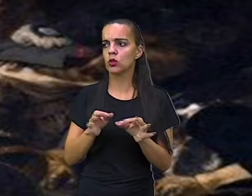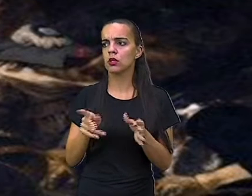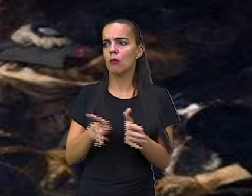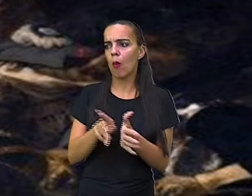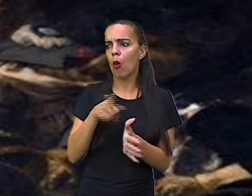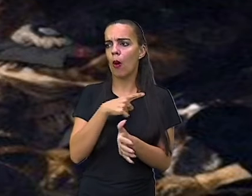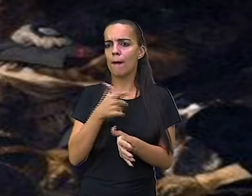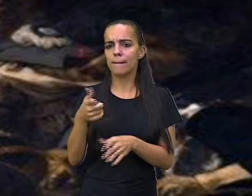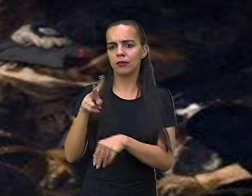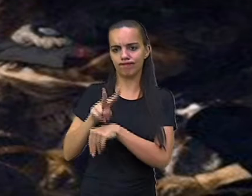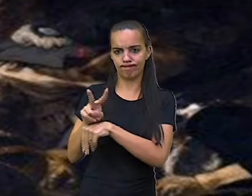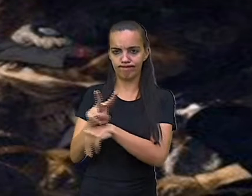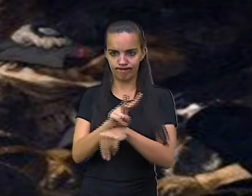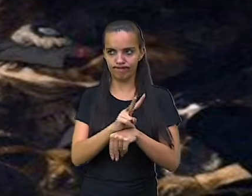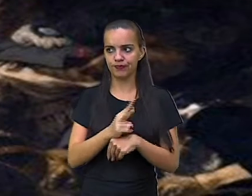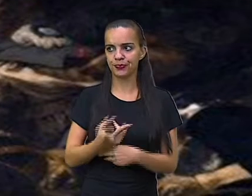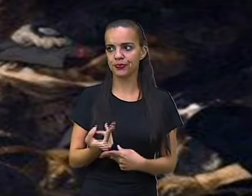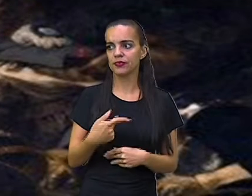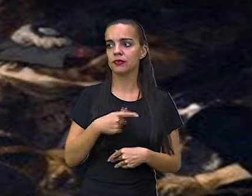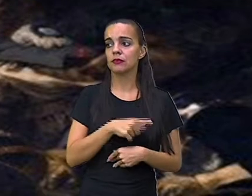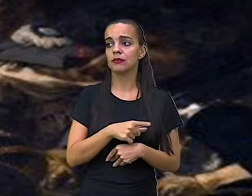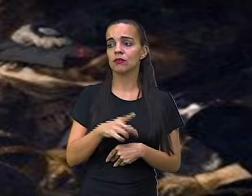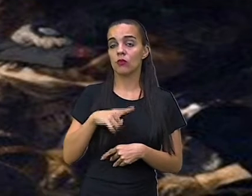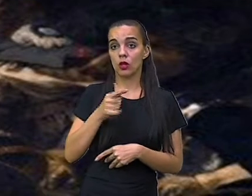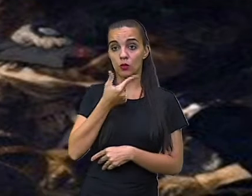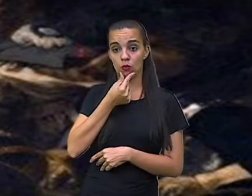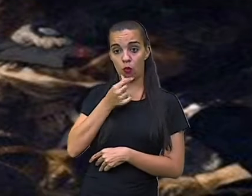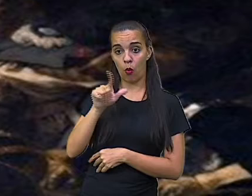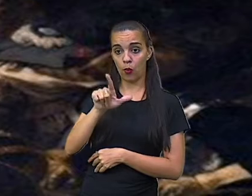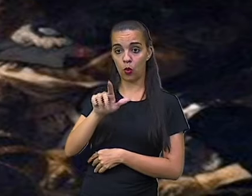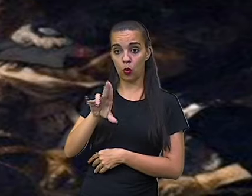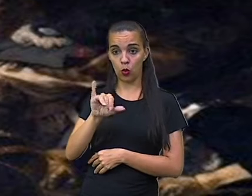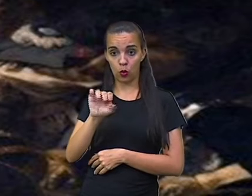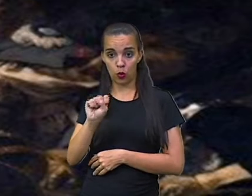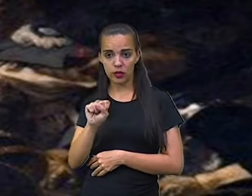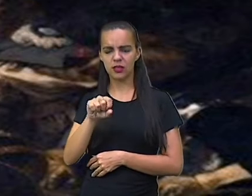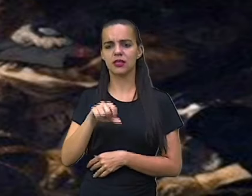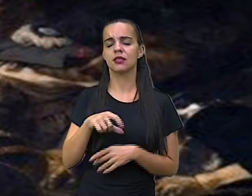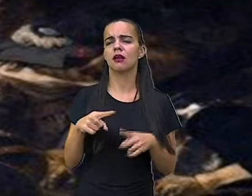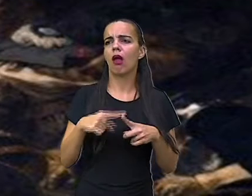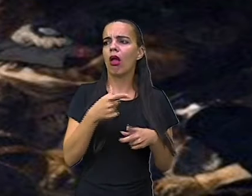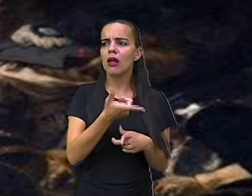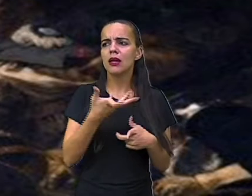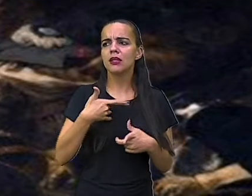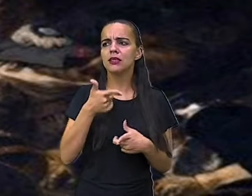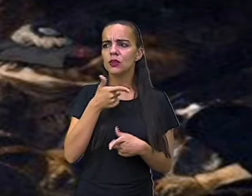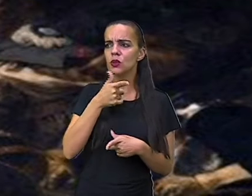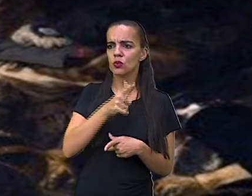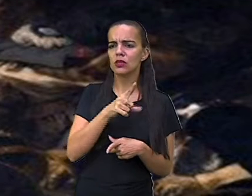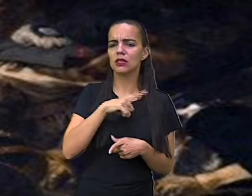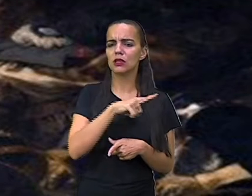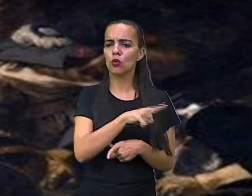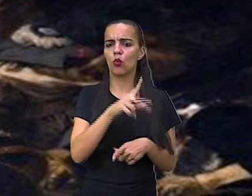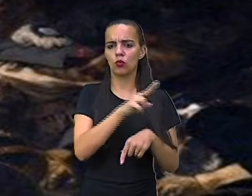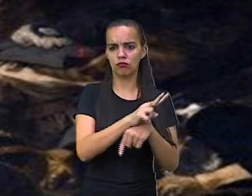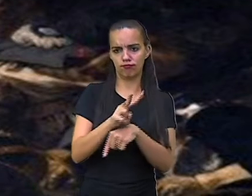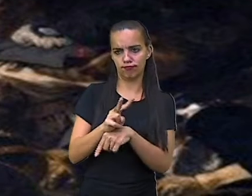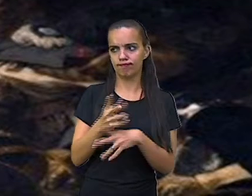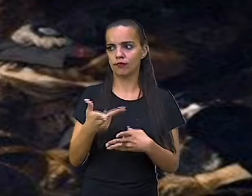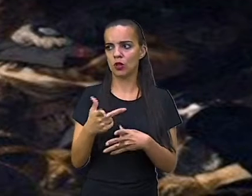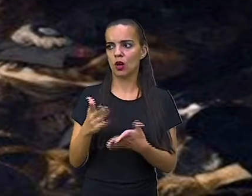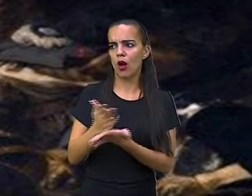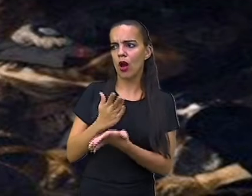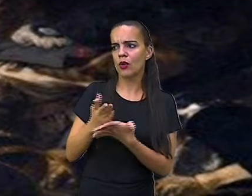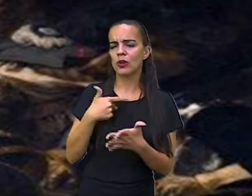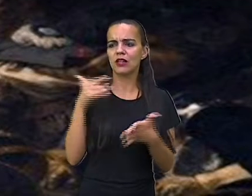os mais pobres. Luís Felipe é quem assumiu o trono após a queda de Carlos X. Apesar